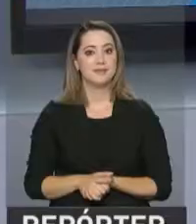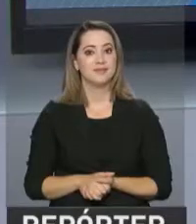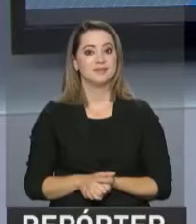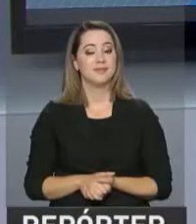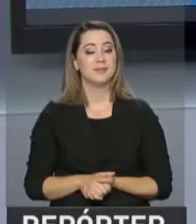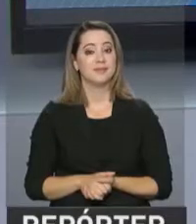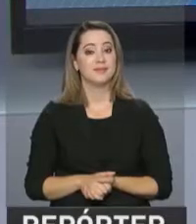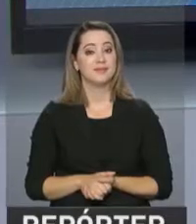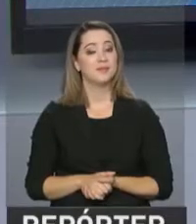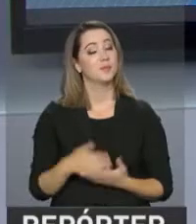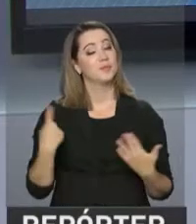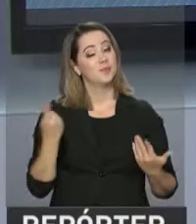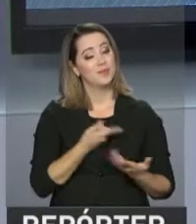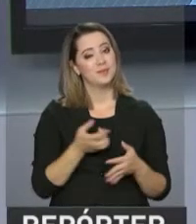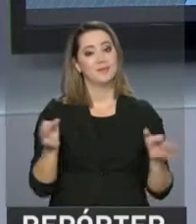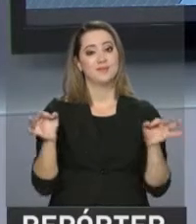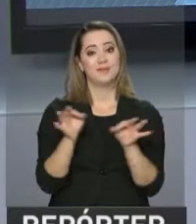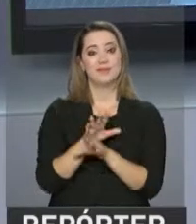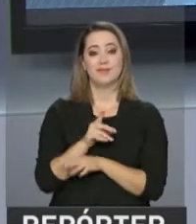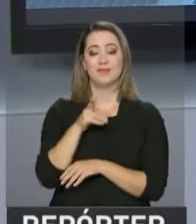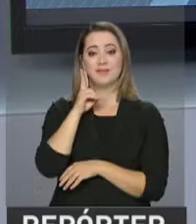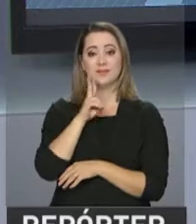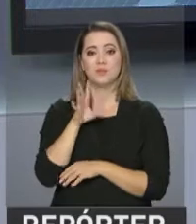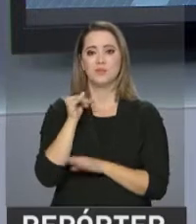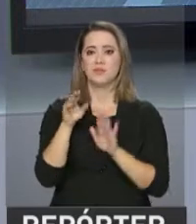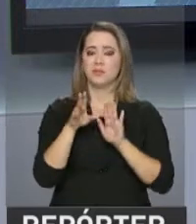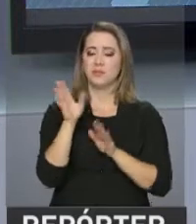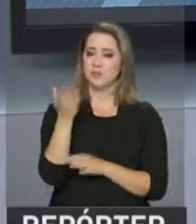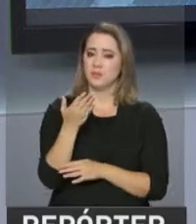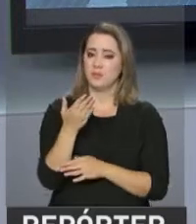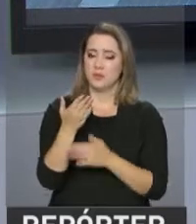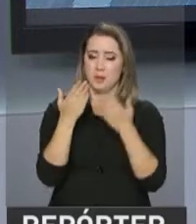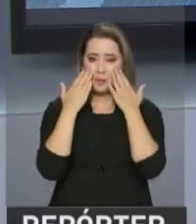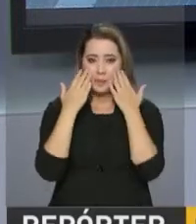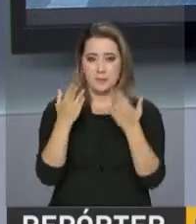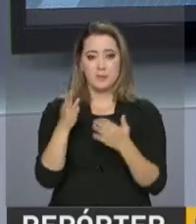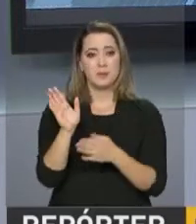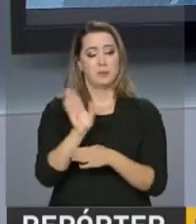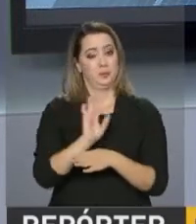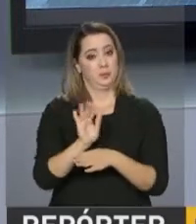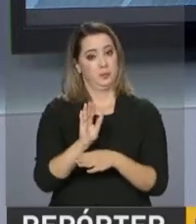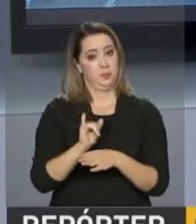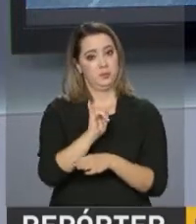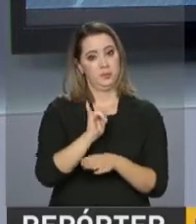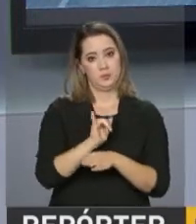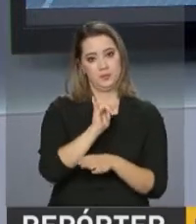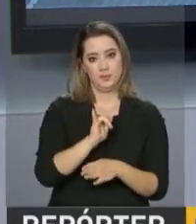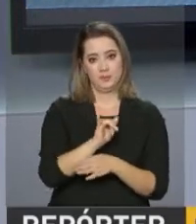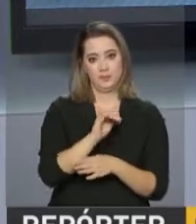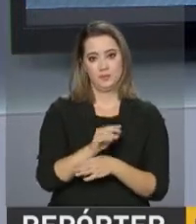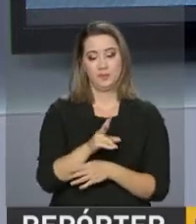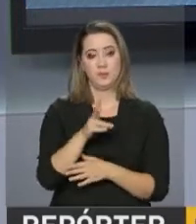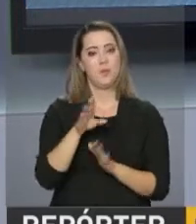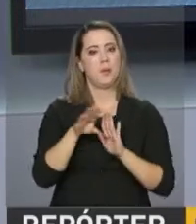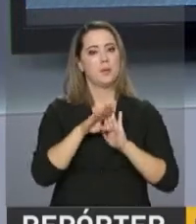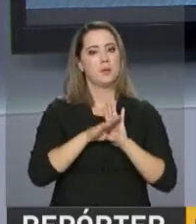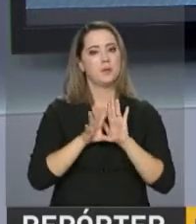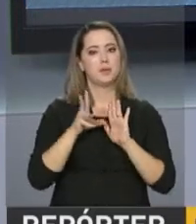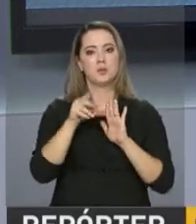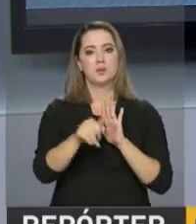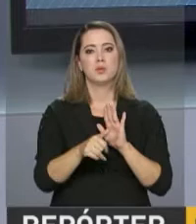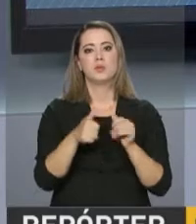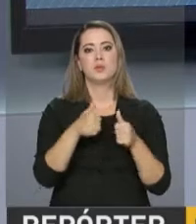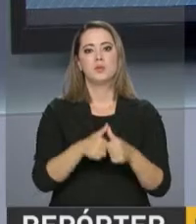a exposição termina aqui todas as nossas reportagens você encontra em nosso canal no youtube ea programação completa também